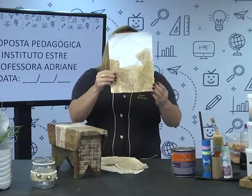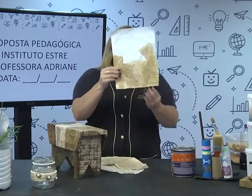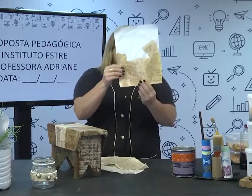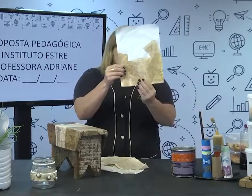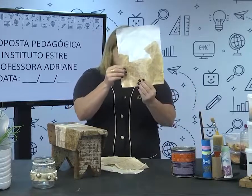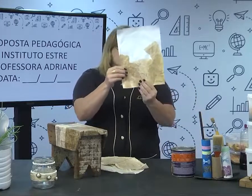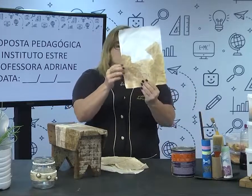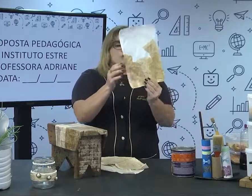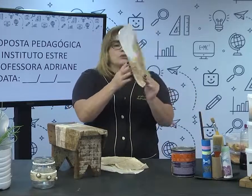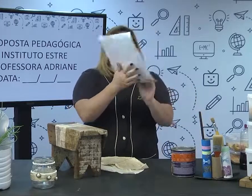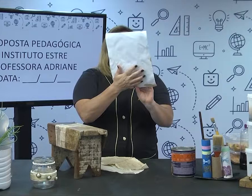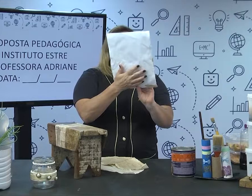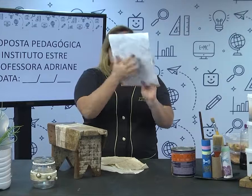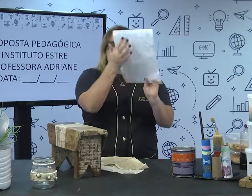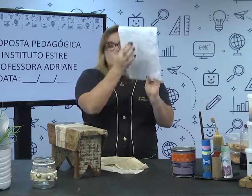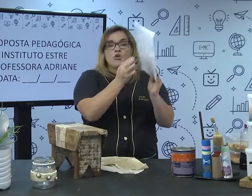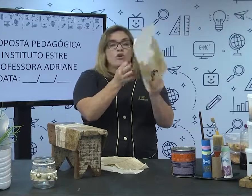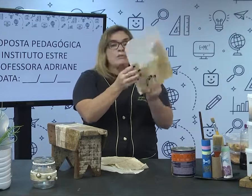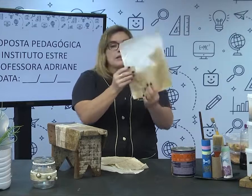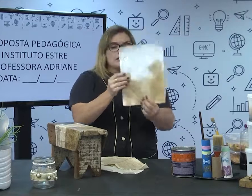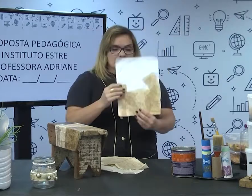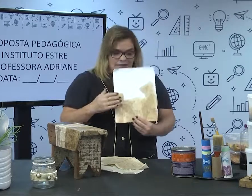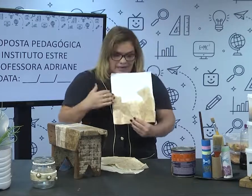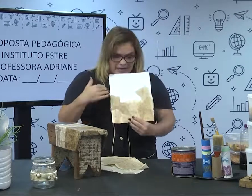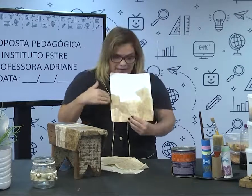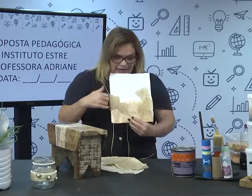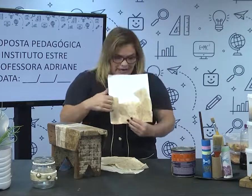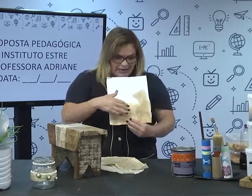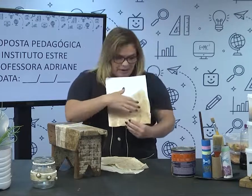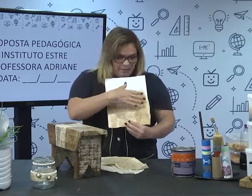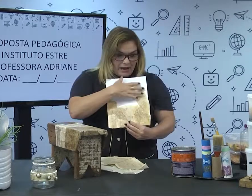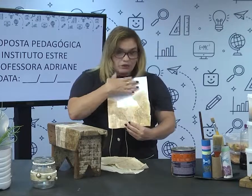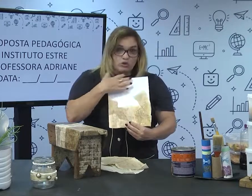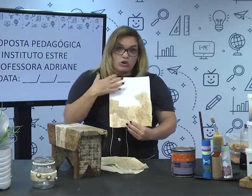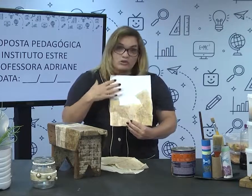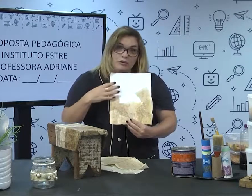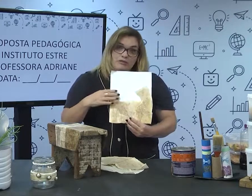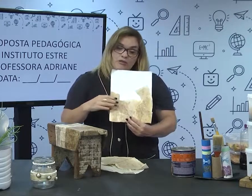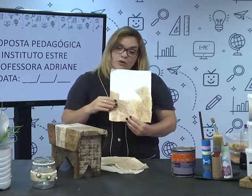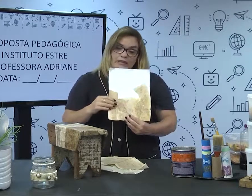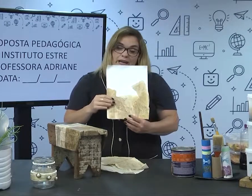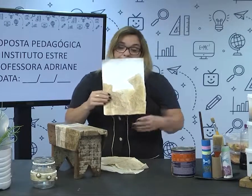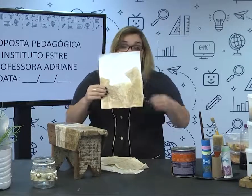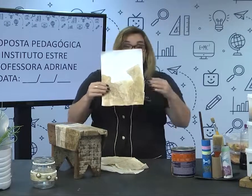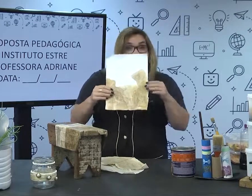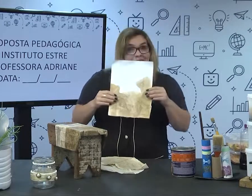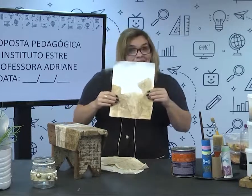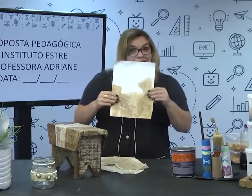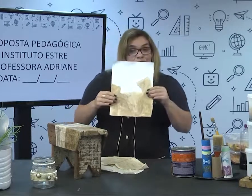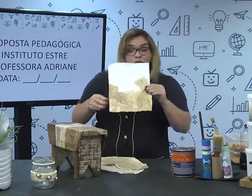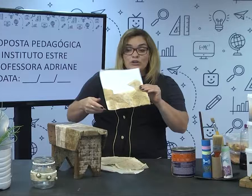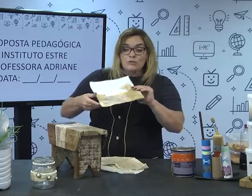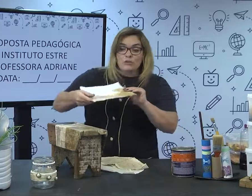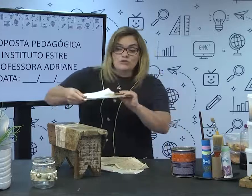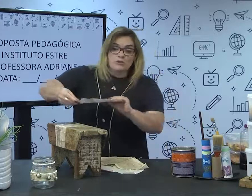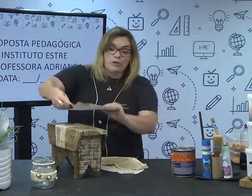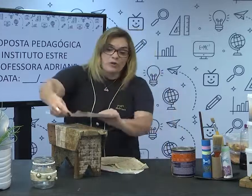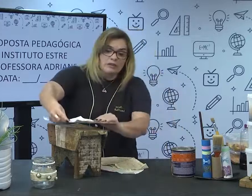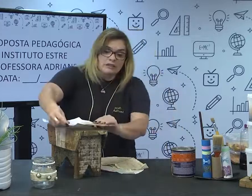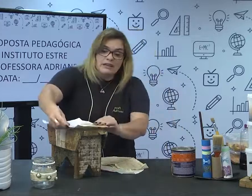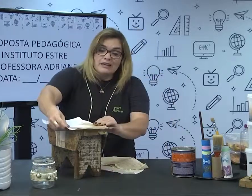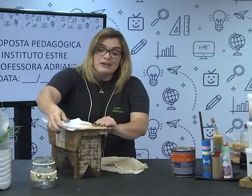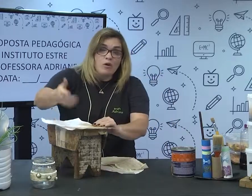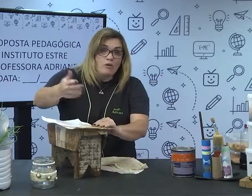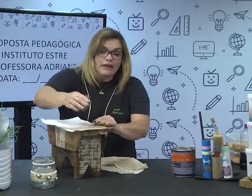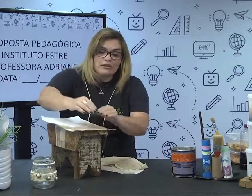verem. Eu posso cobrir, encapar toda uma folha e essa folha eu posso